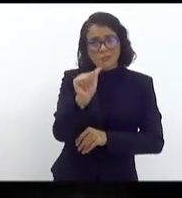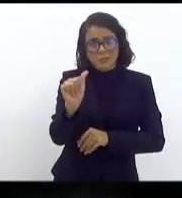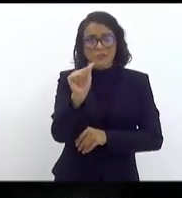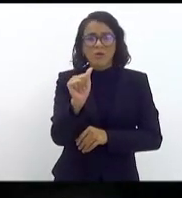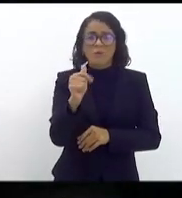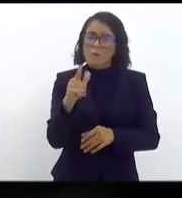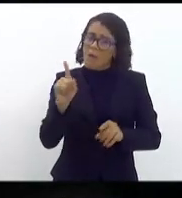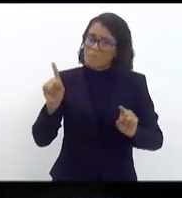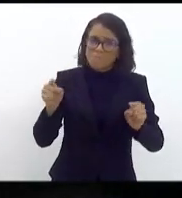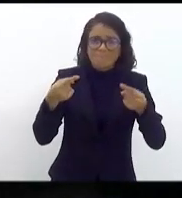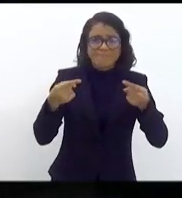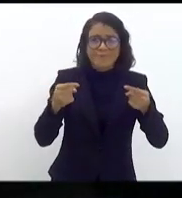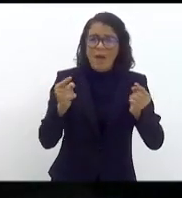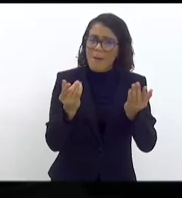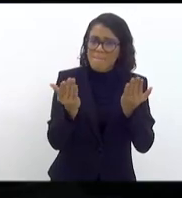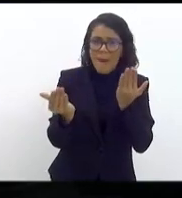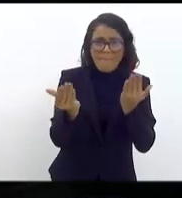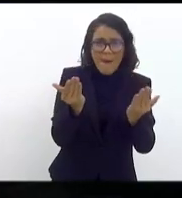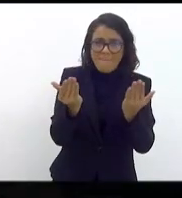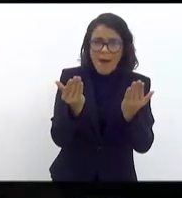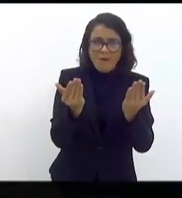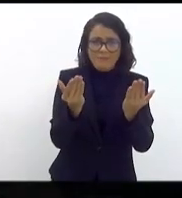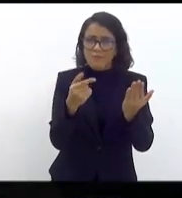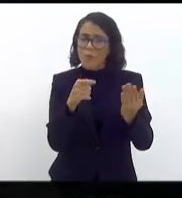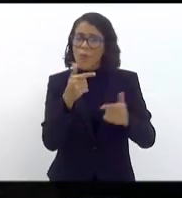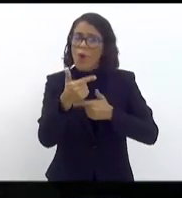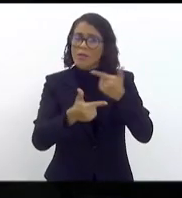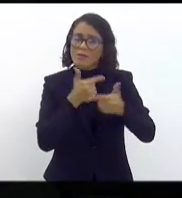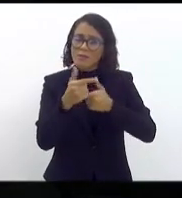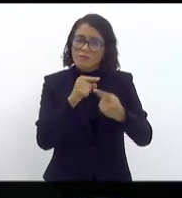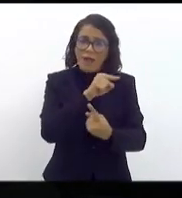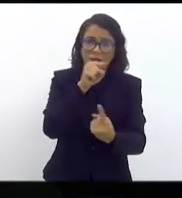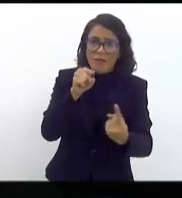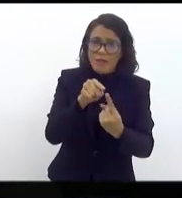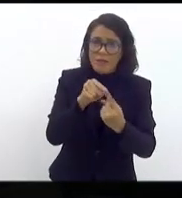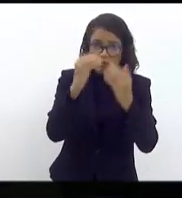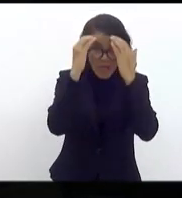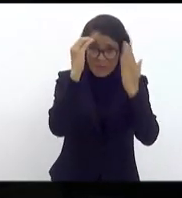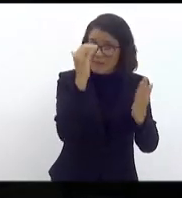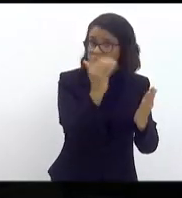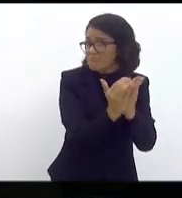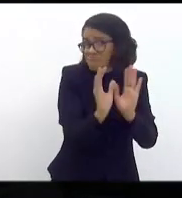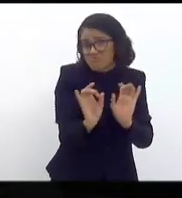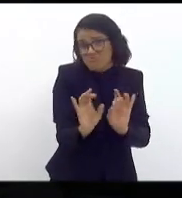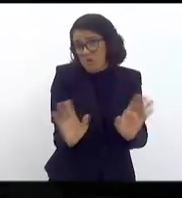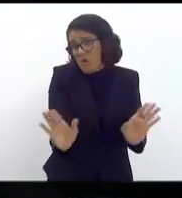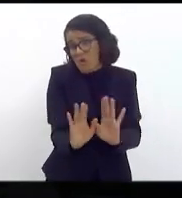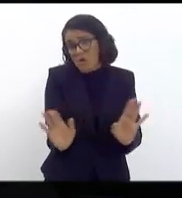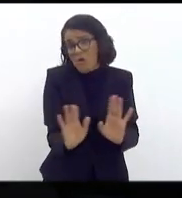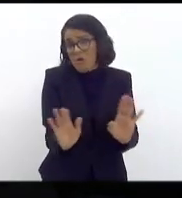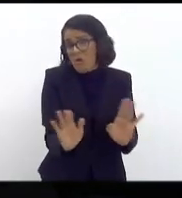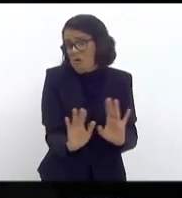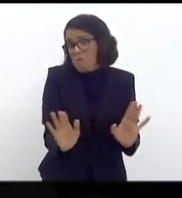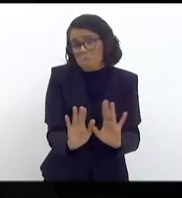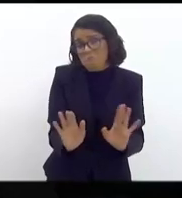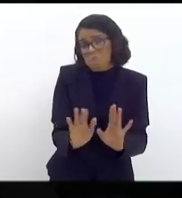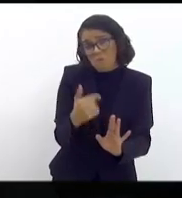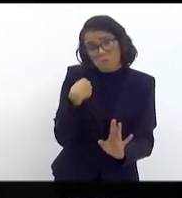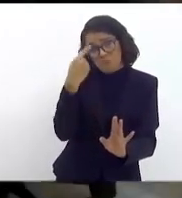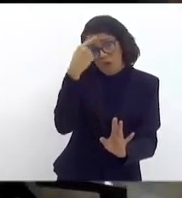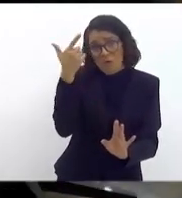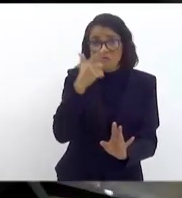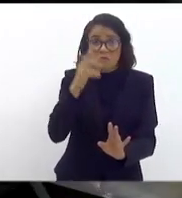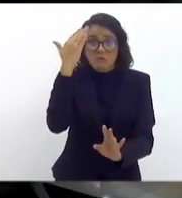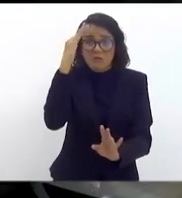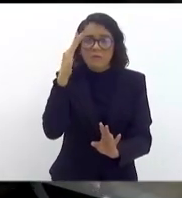um confronto de quando uma atividade fim não esteja sendo cumprida ou não. Essa não sei se me fiz compreender. Pela